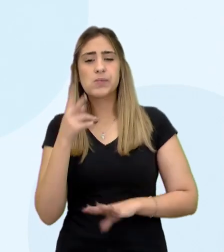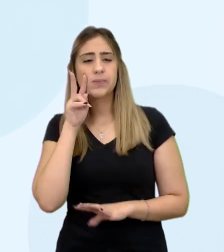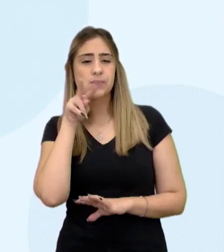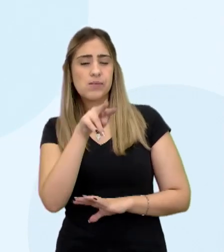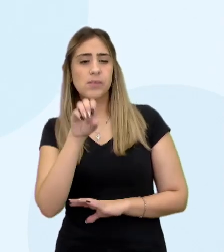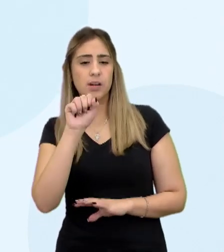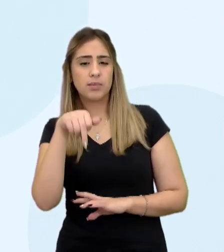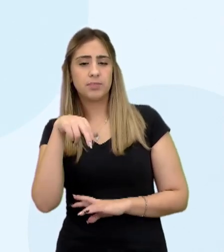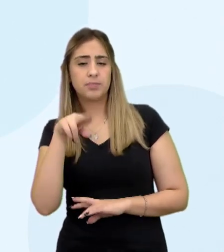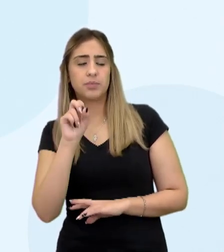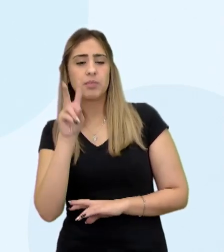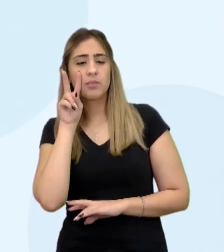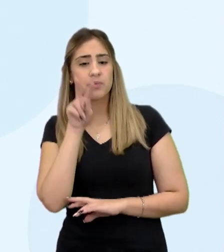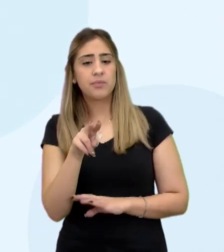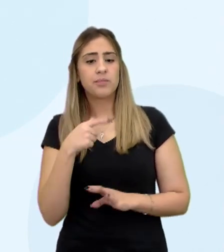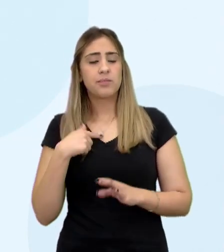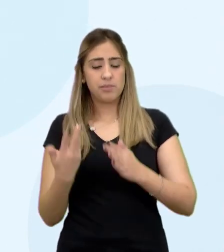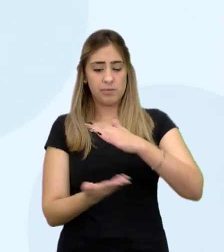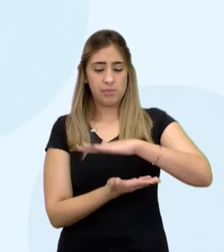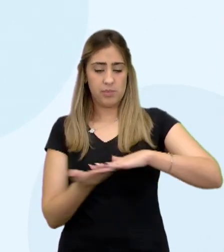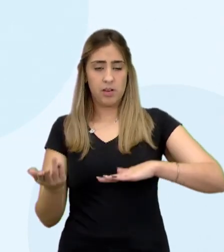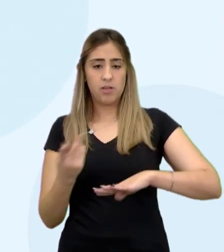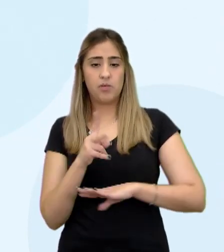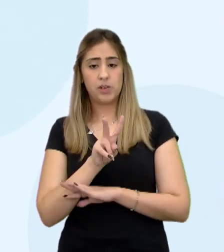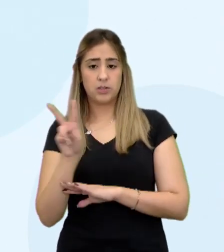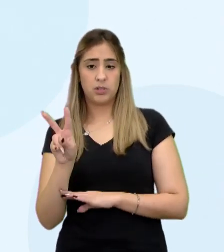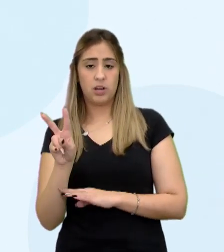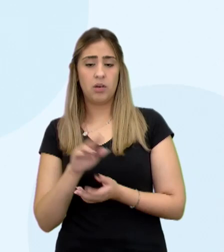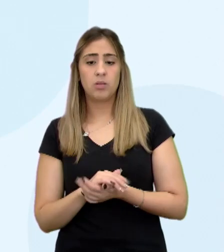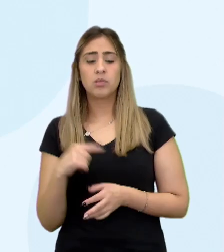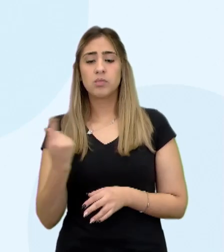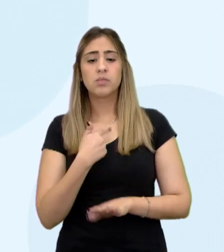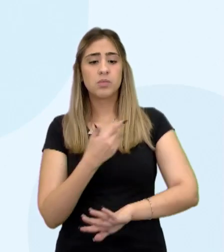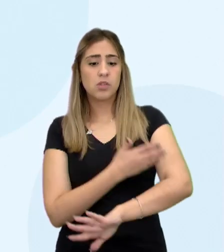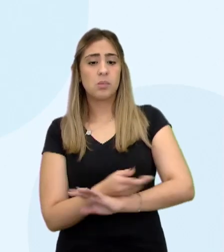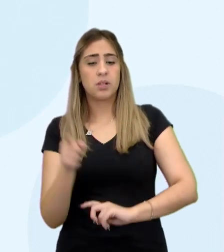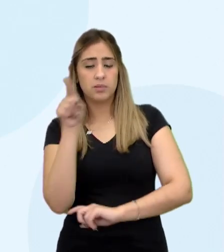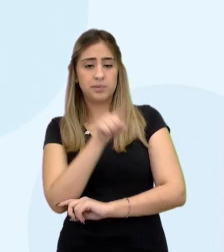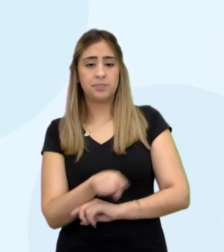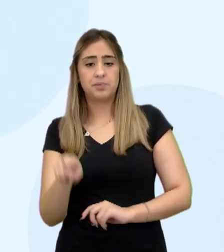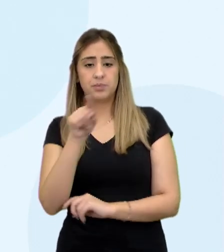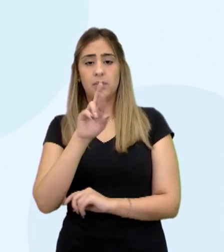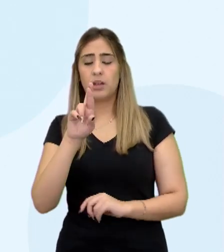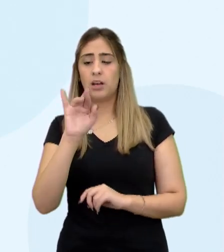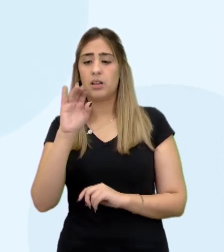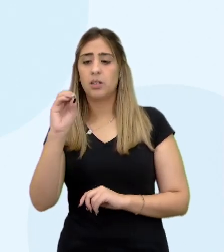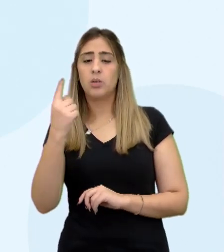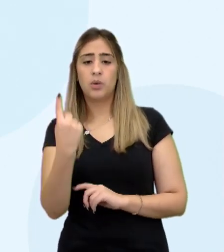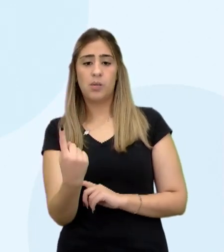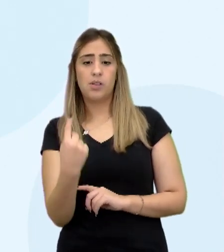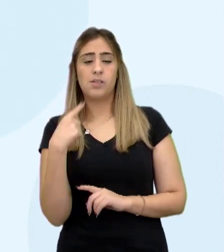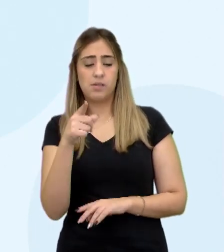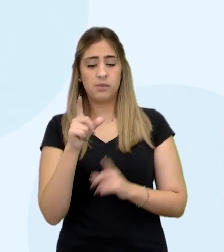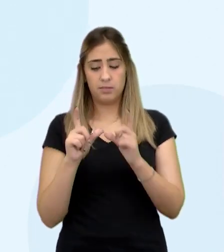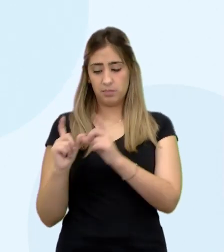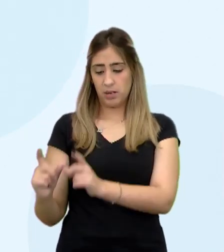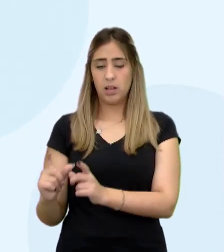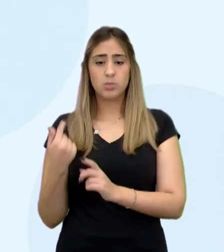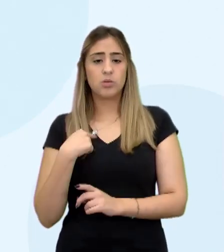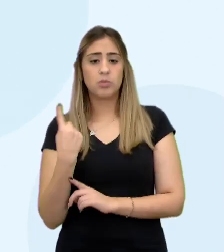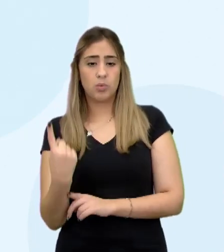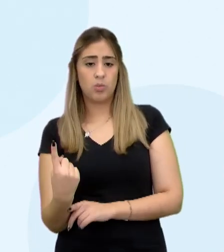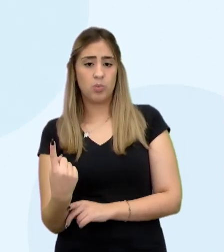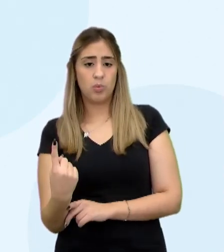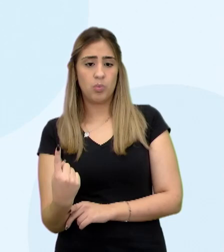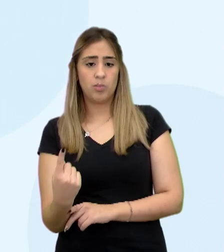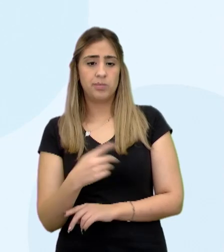fala em seno, a gente está falando desse eixo aqui, ó, na vertical, e como essa circunferência tem raio 1, este pedaço vale 1,